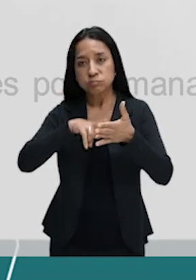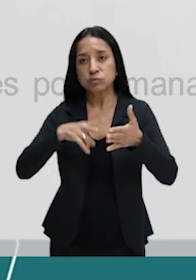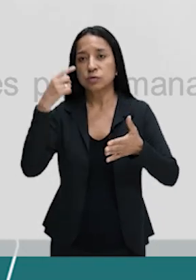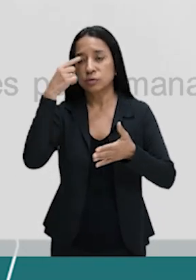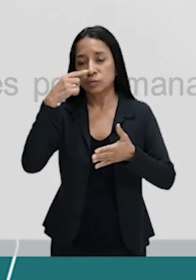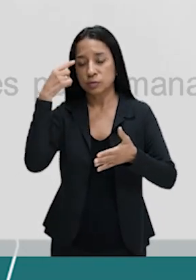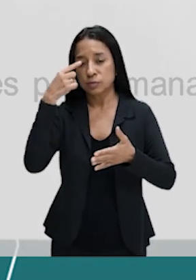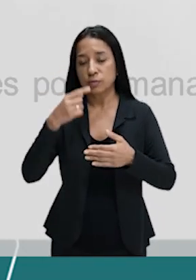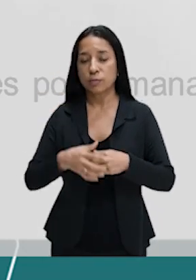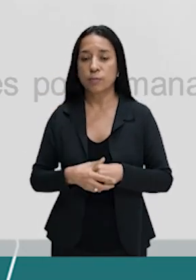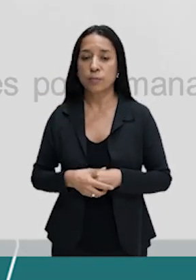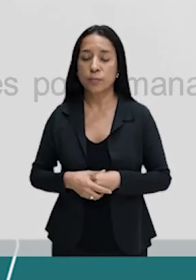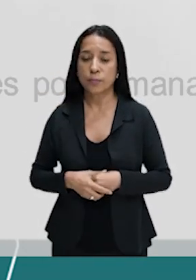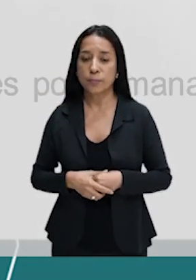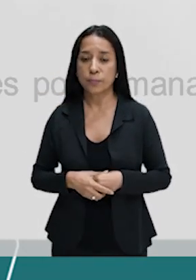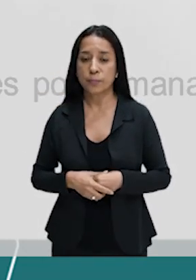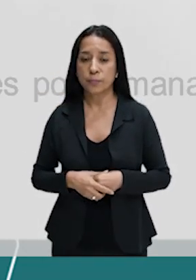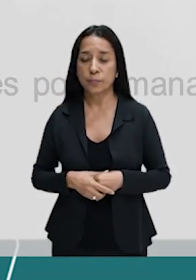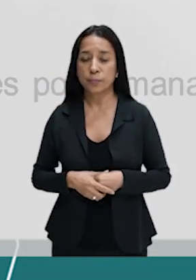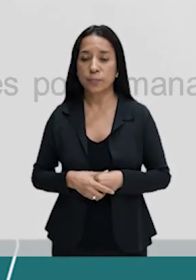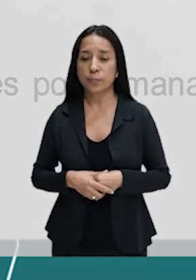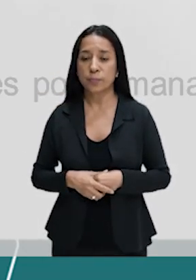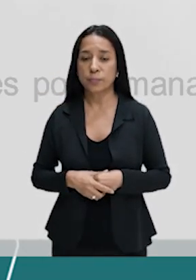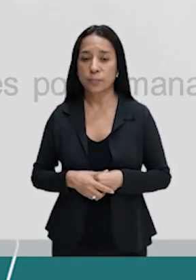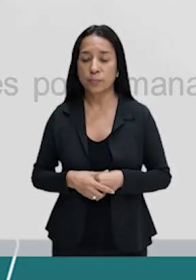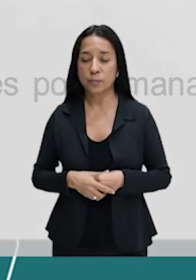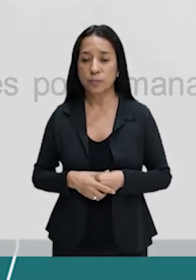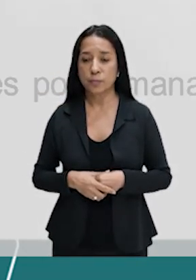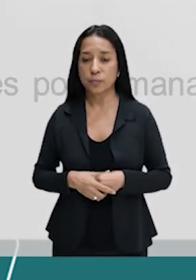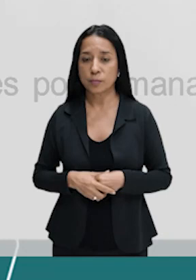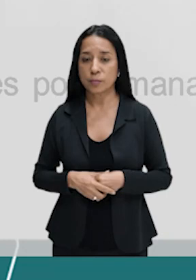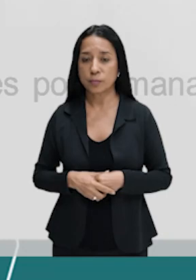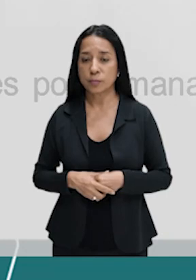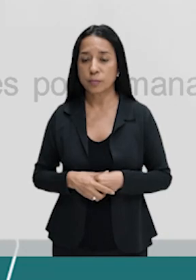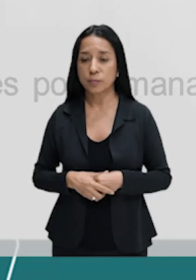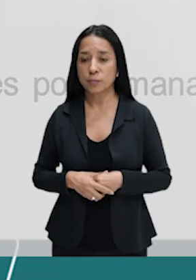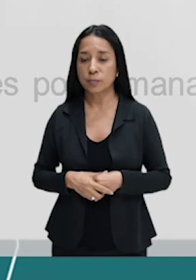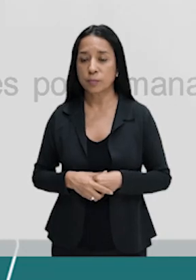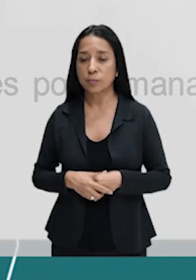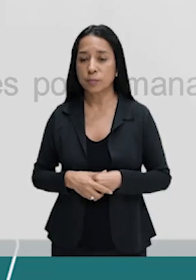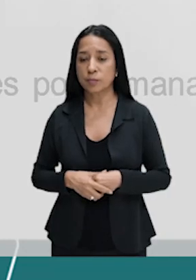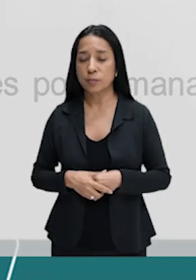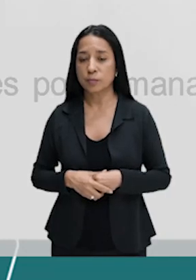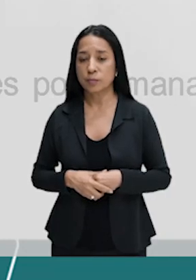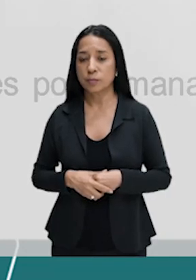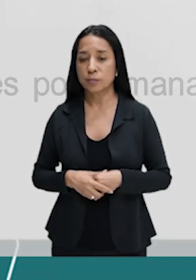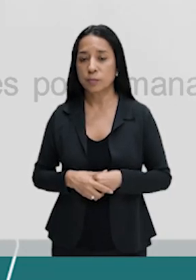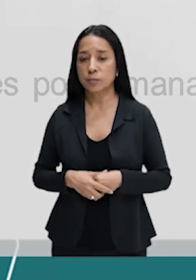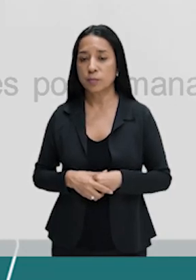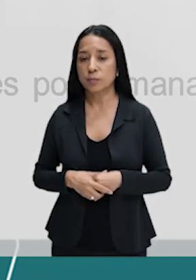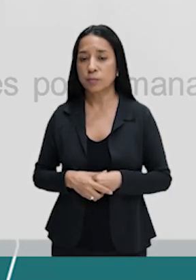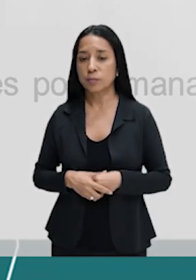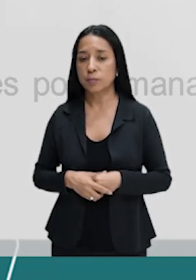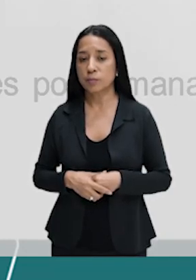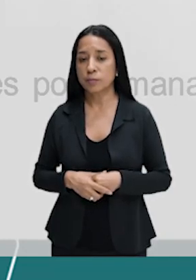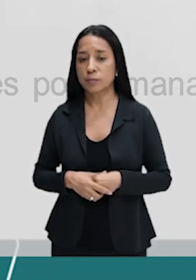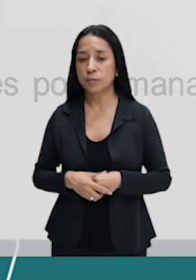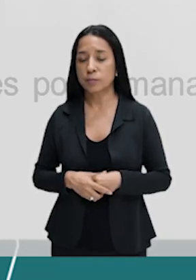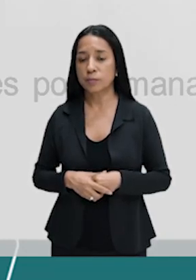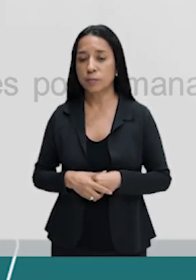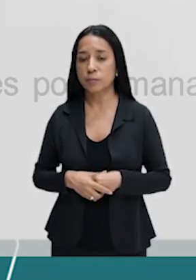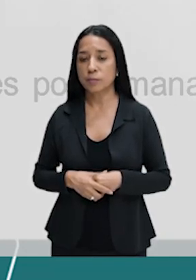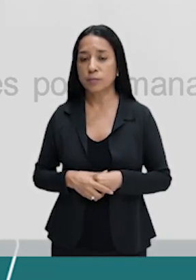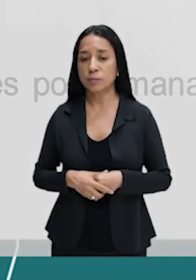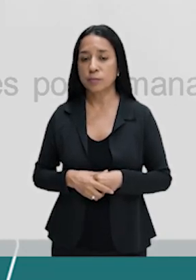él hace, nosotros hacemos, vosotros hacéis, ellos hacen.